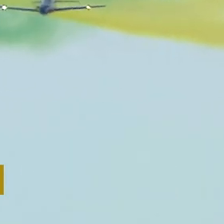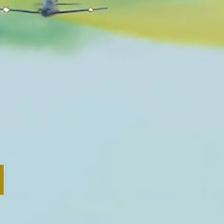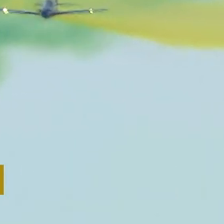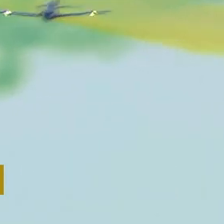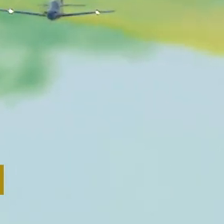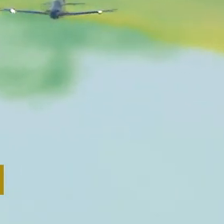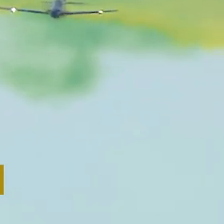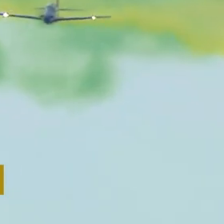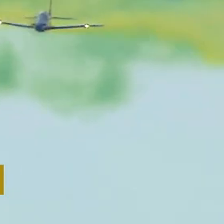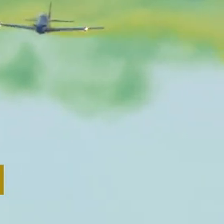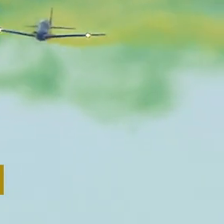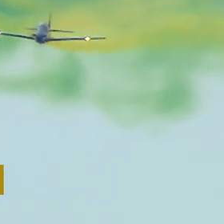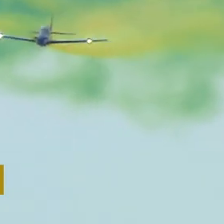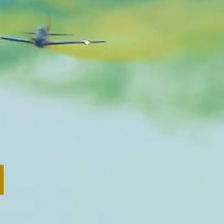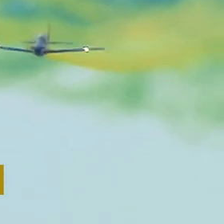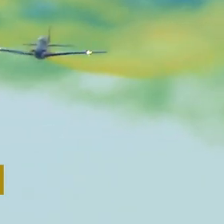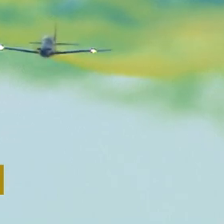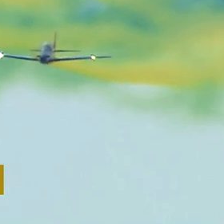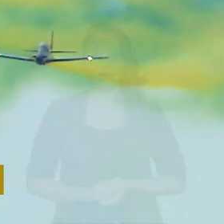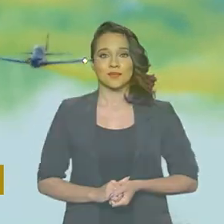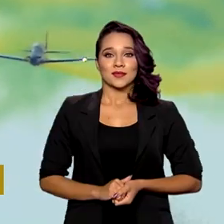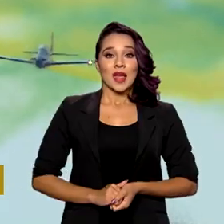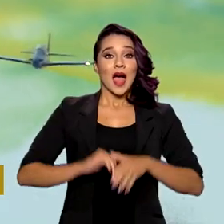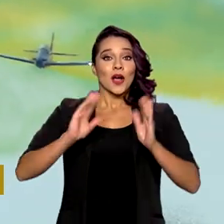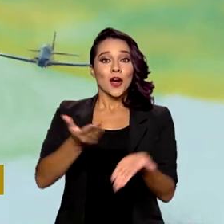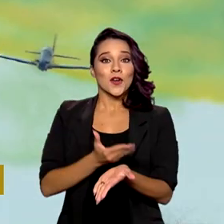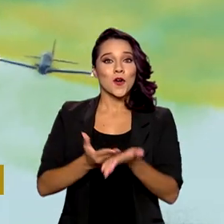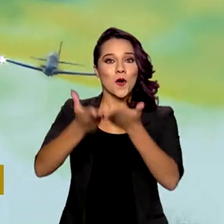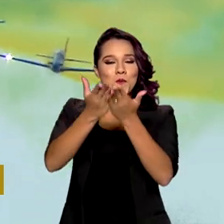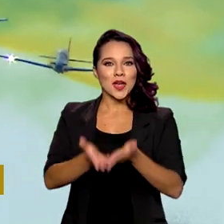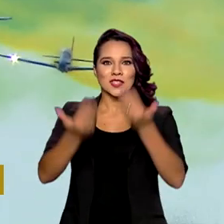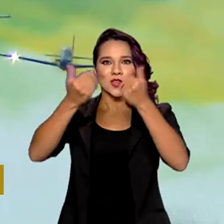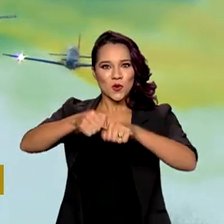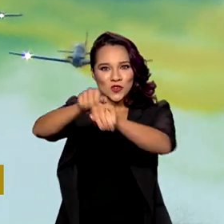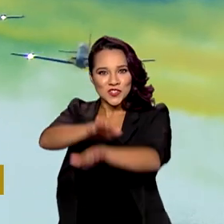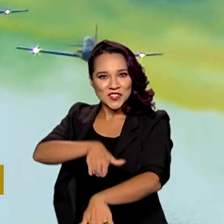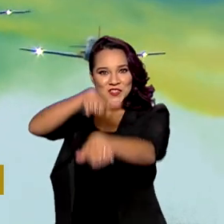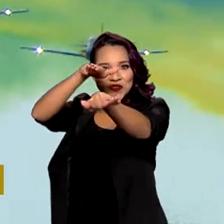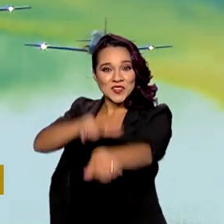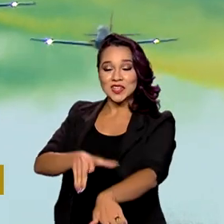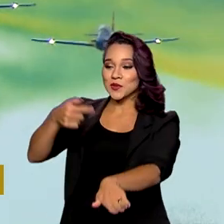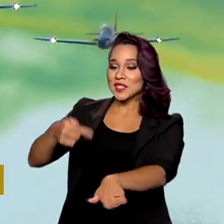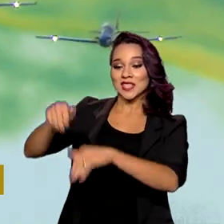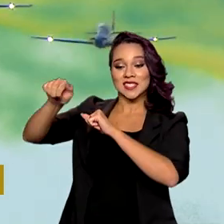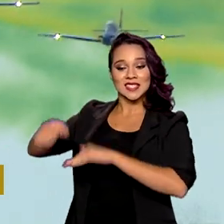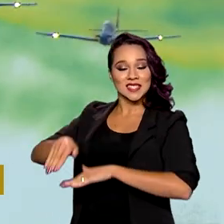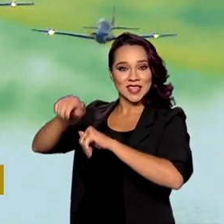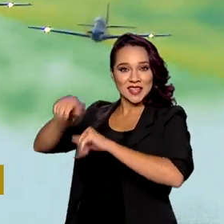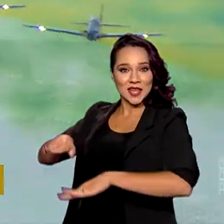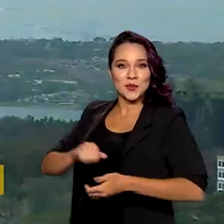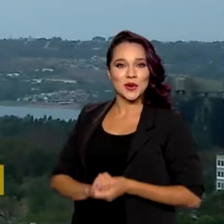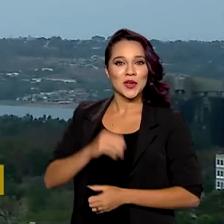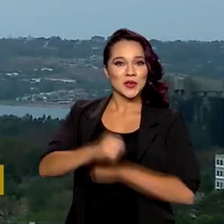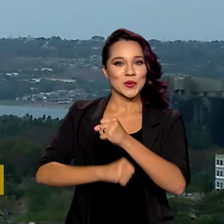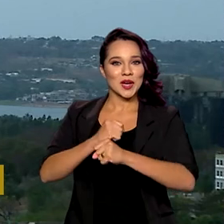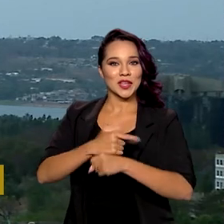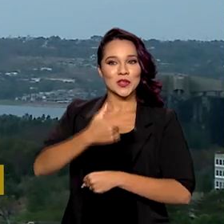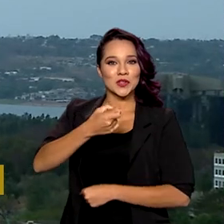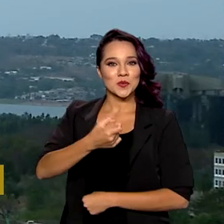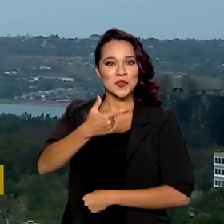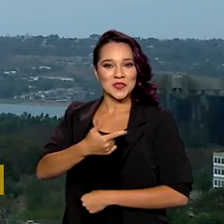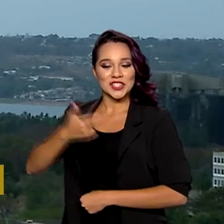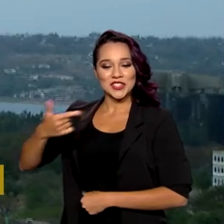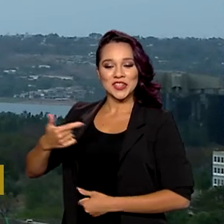Senhoras e senhores, tem início o desfile cívico-militar de 7 de setembro